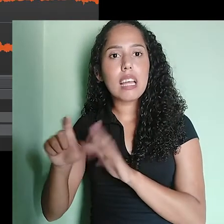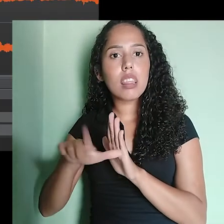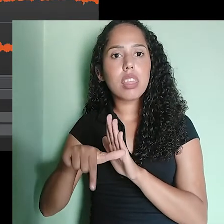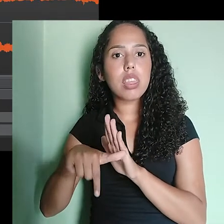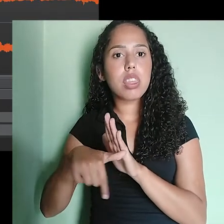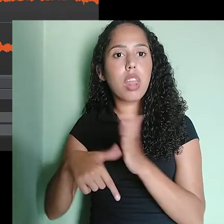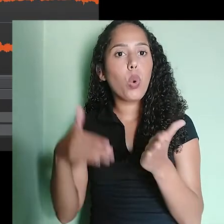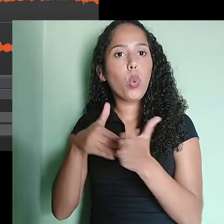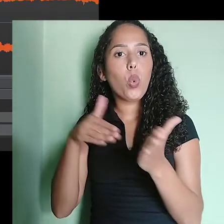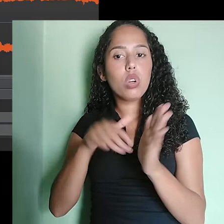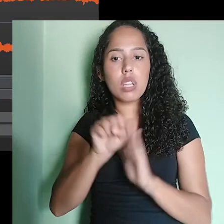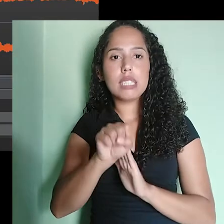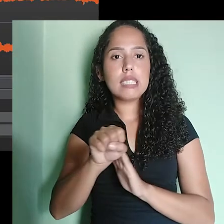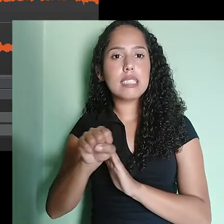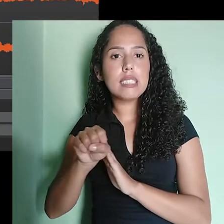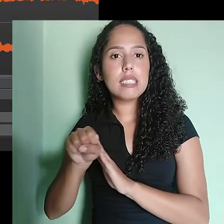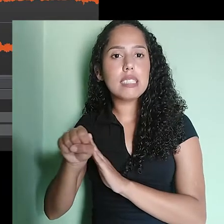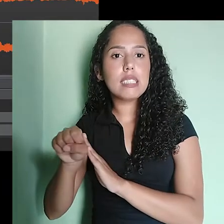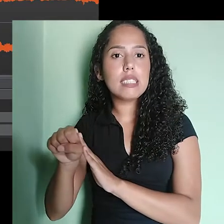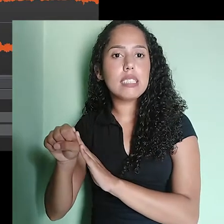a última nota que tem um S.